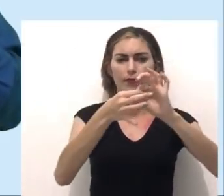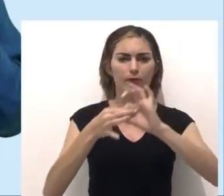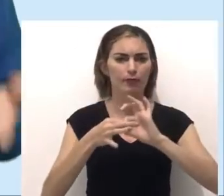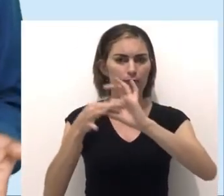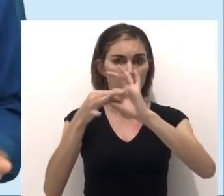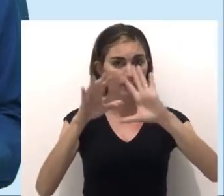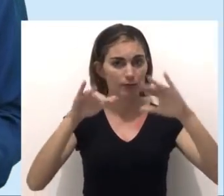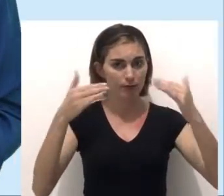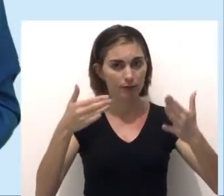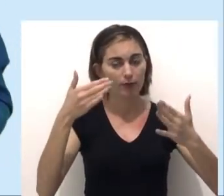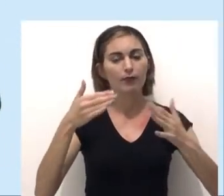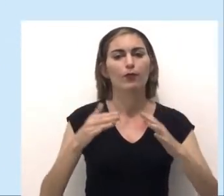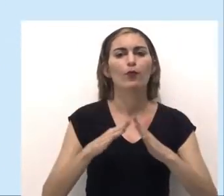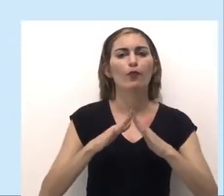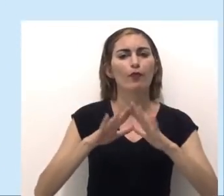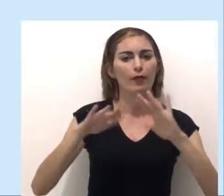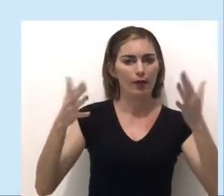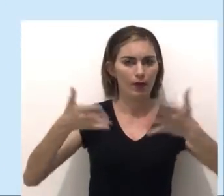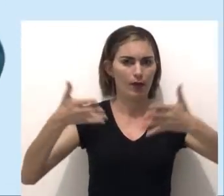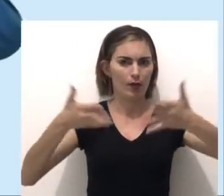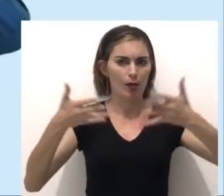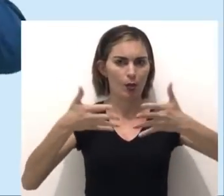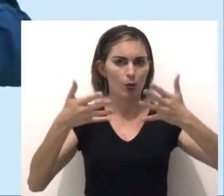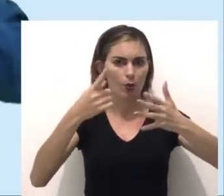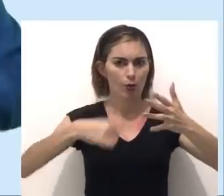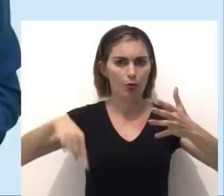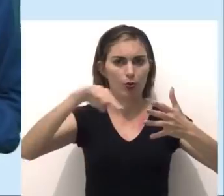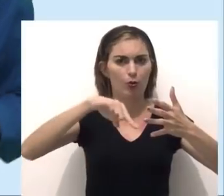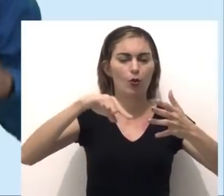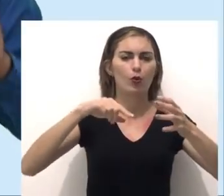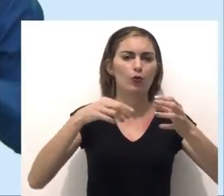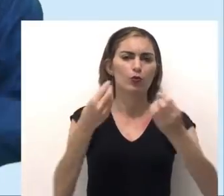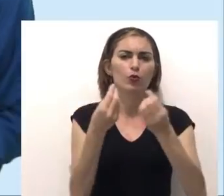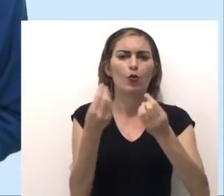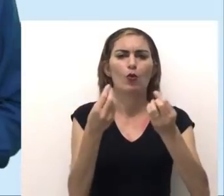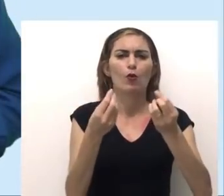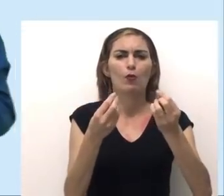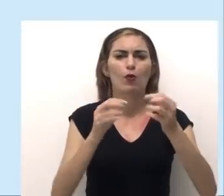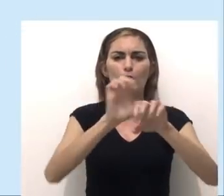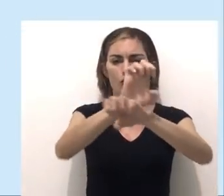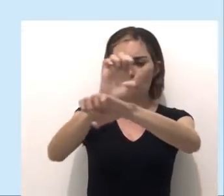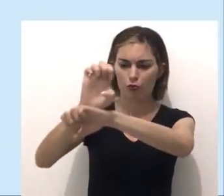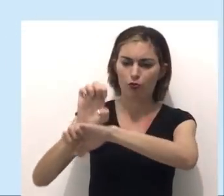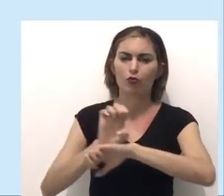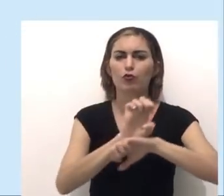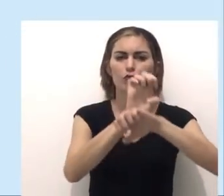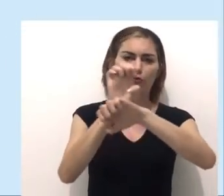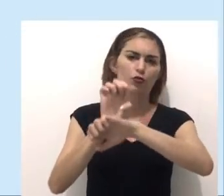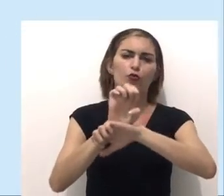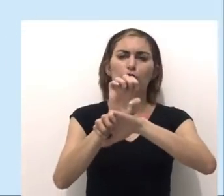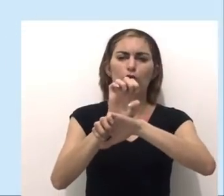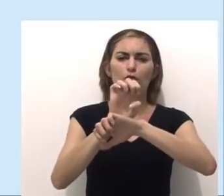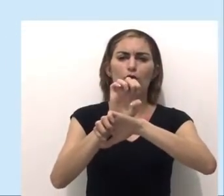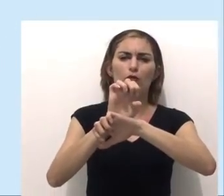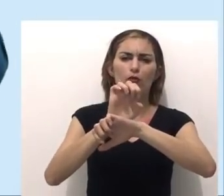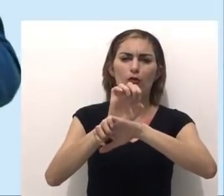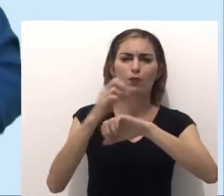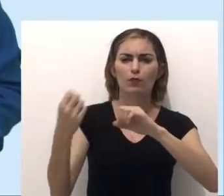os reinos. Entenderam? Então, aí agora nós vamos para a formação do